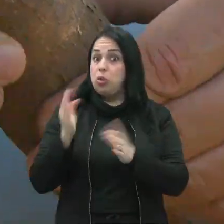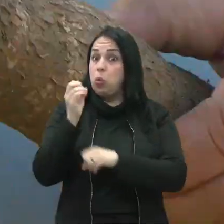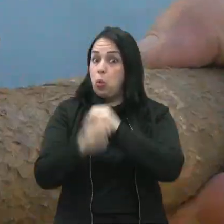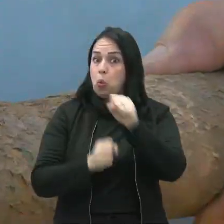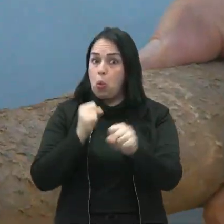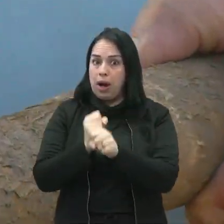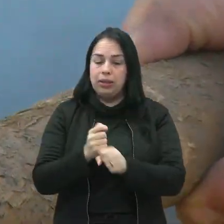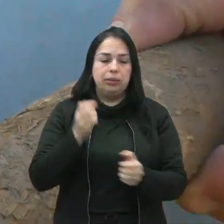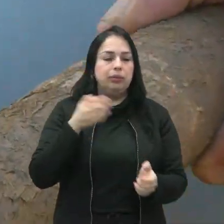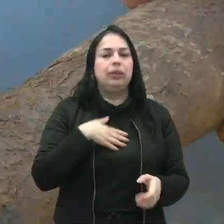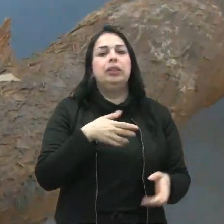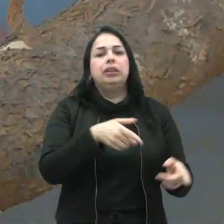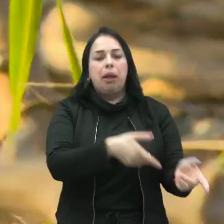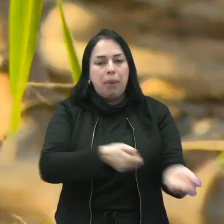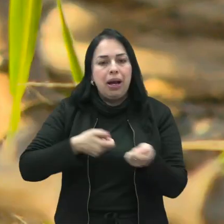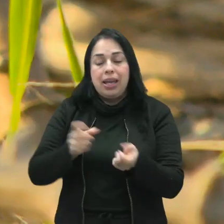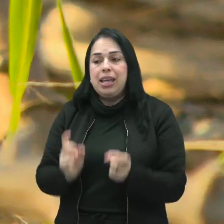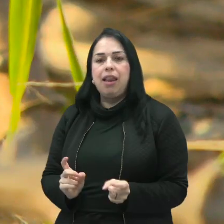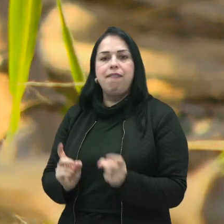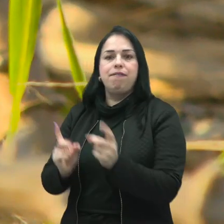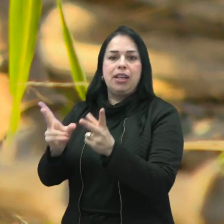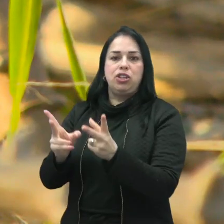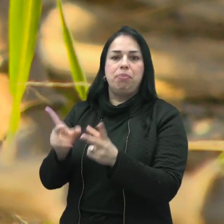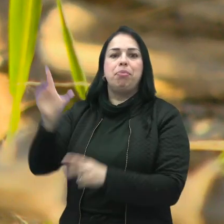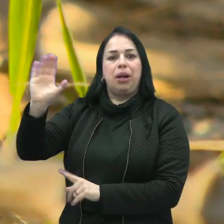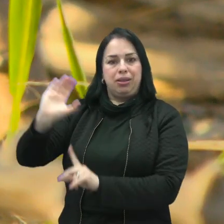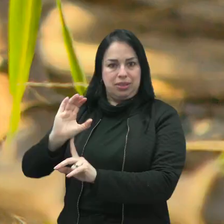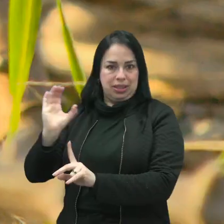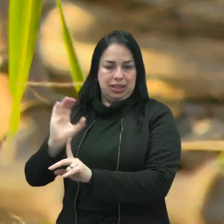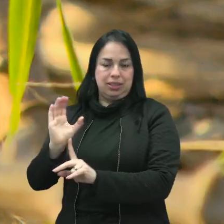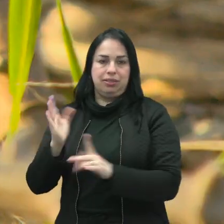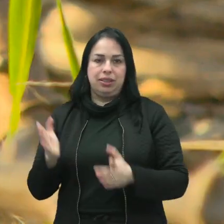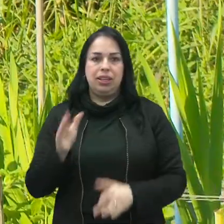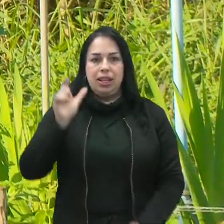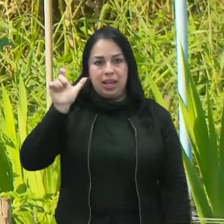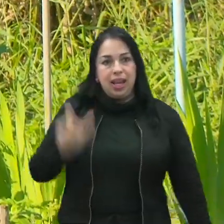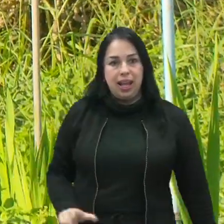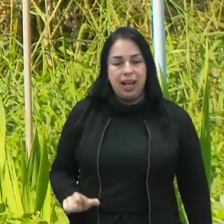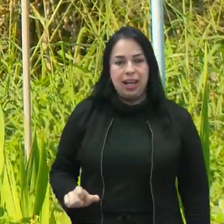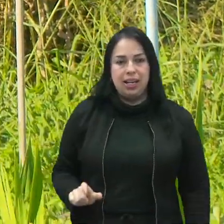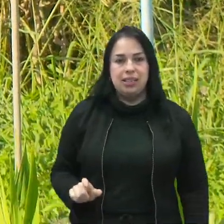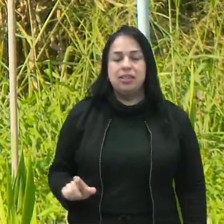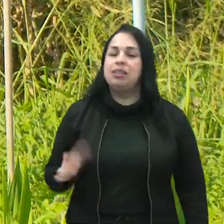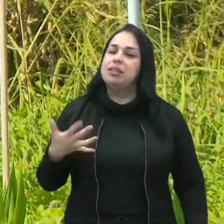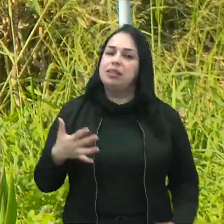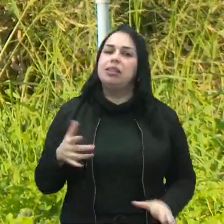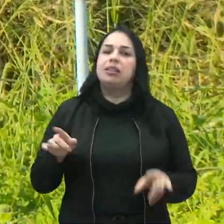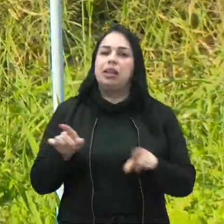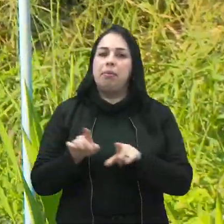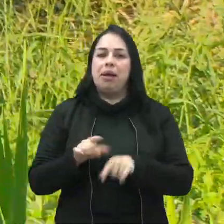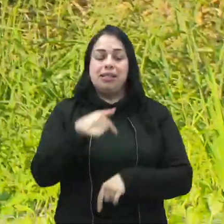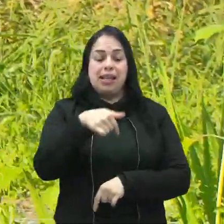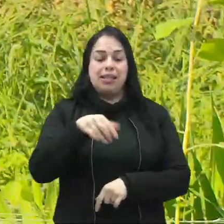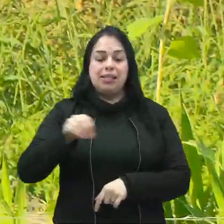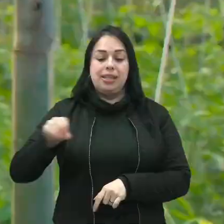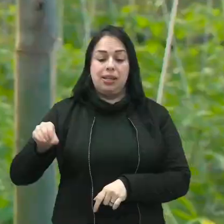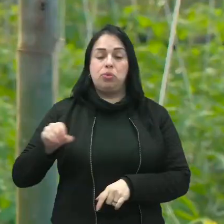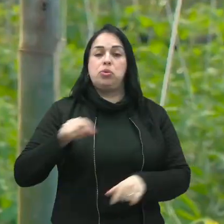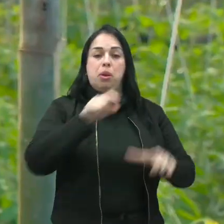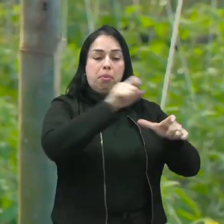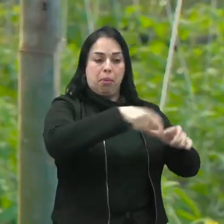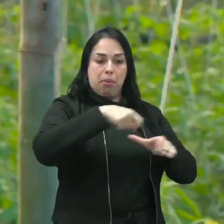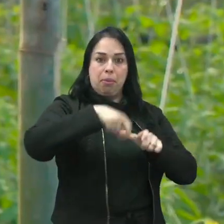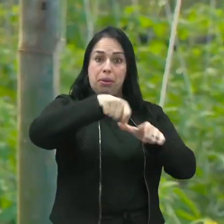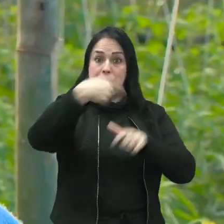Tudo é colhido sob demanda e vai direto para o consumidor. Flávio é um dos 700